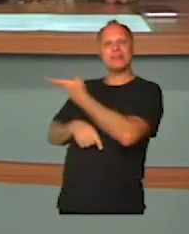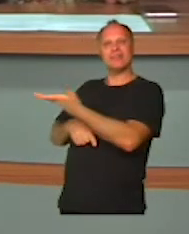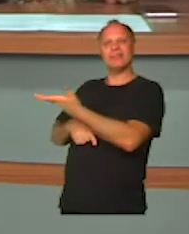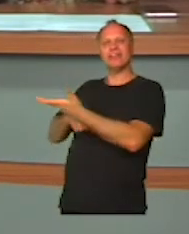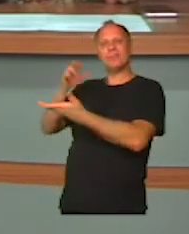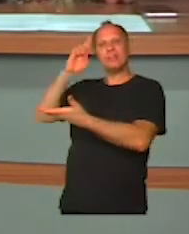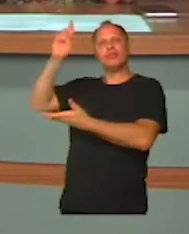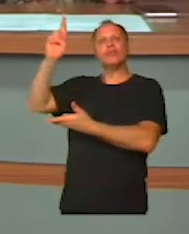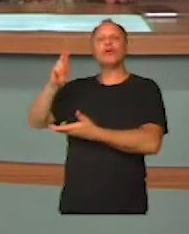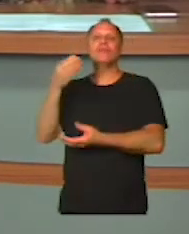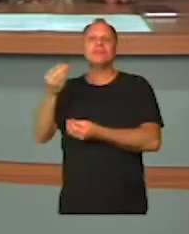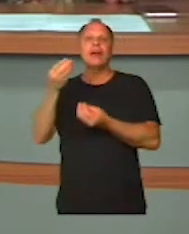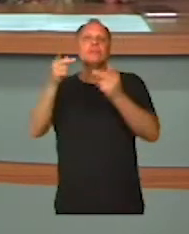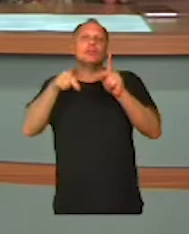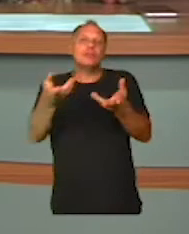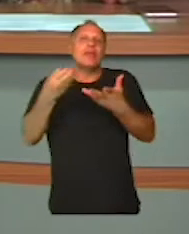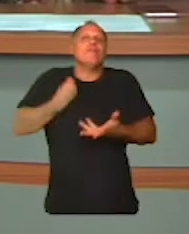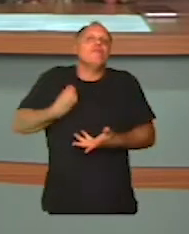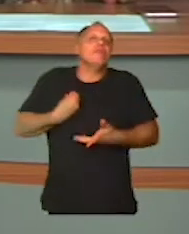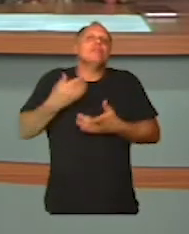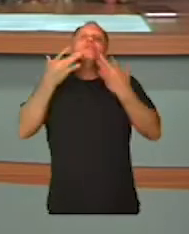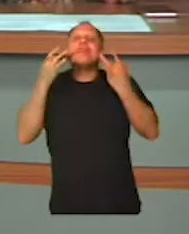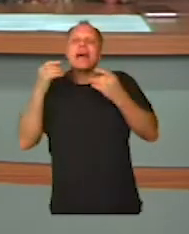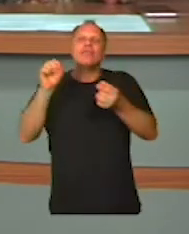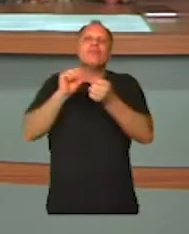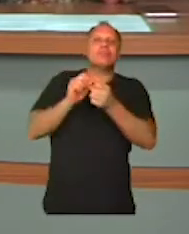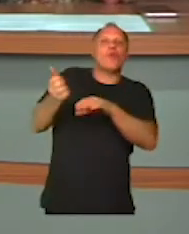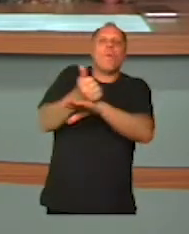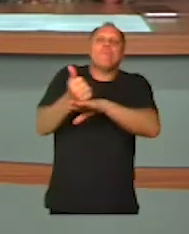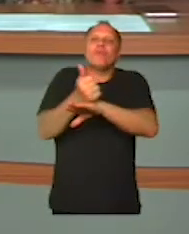viver do teatro, que querem iniciar nessa área, fazer carreira, seguir,